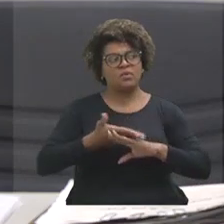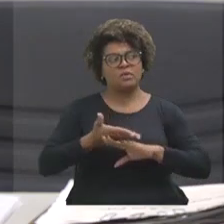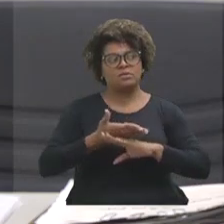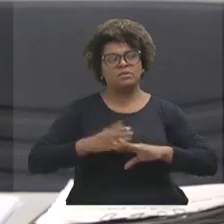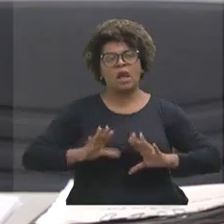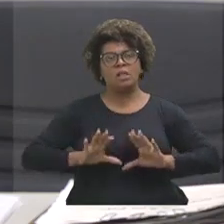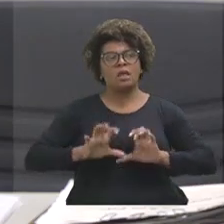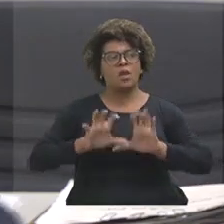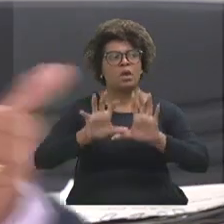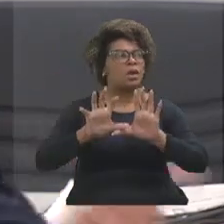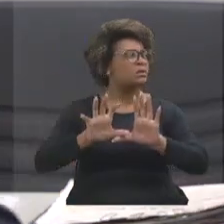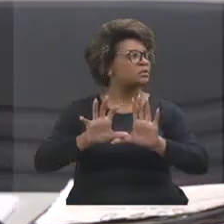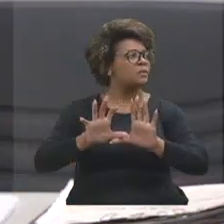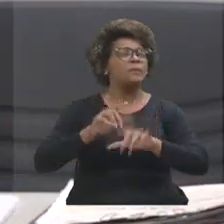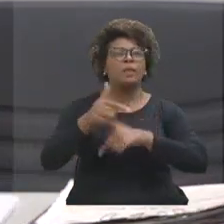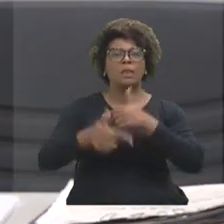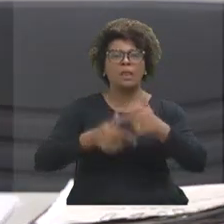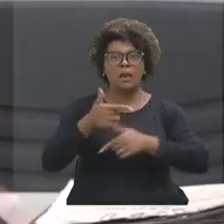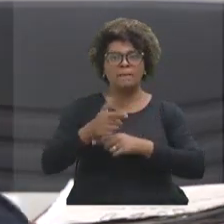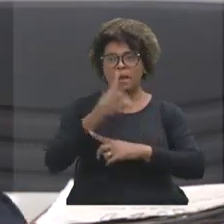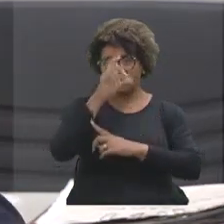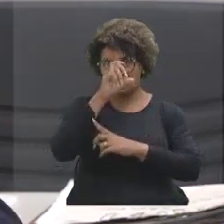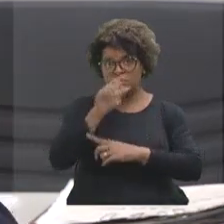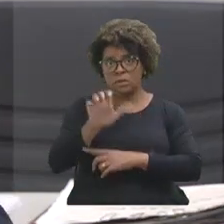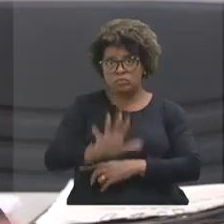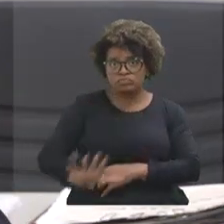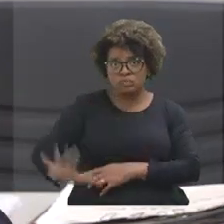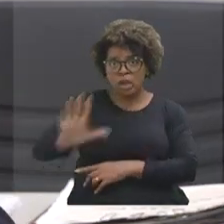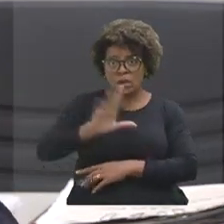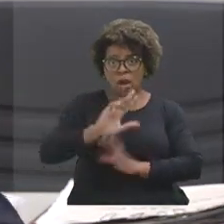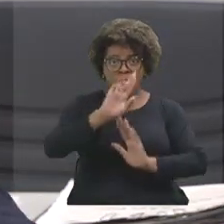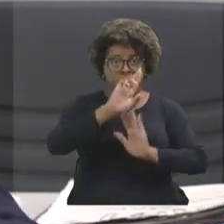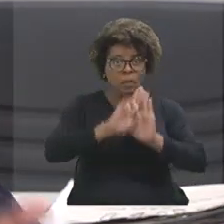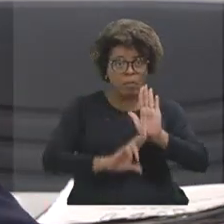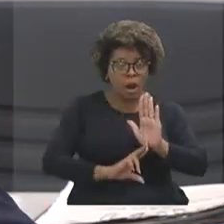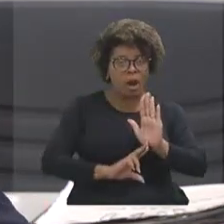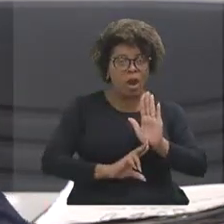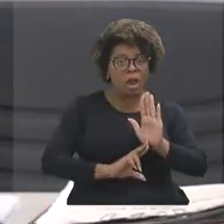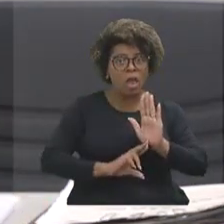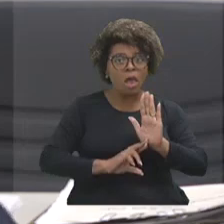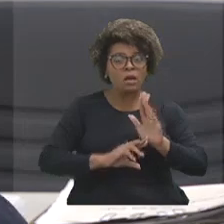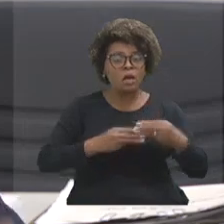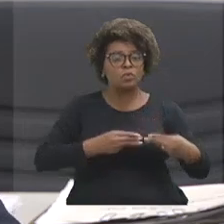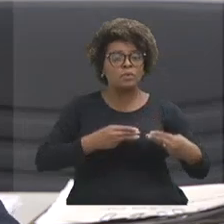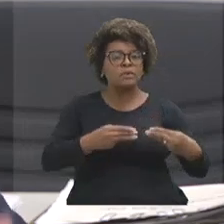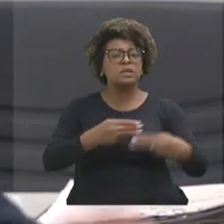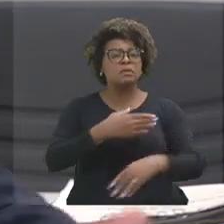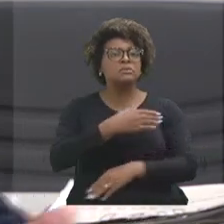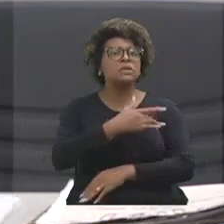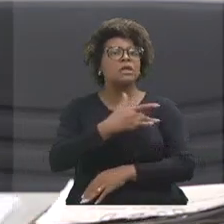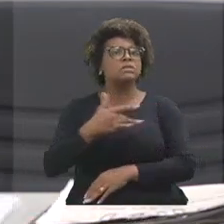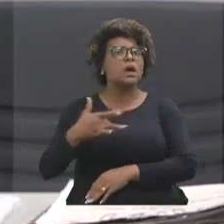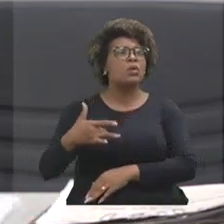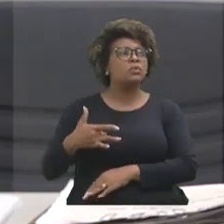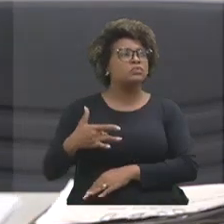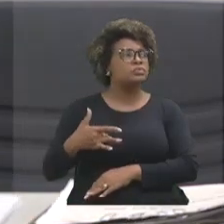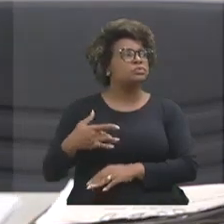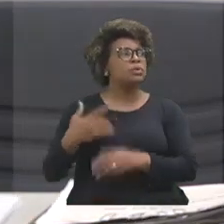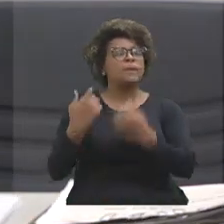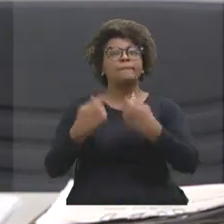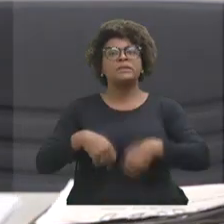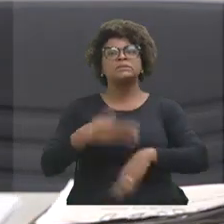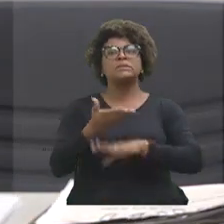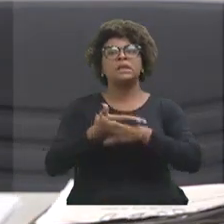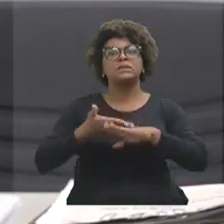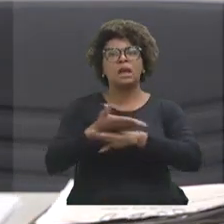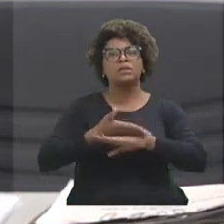em hospitais Gerais e por uma regulamentação uma regra do Ministério da Saúde São impedidos de tratar o paciente com câncer